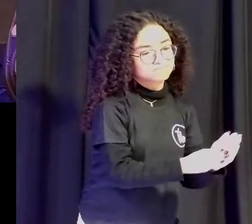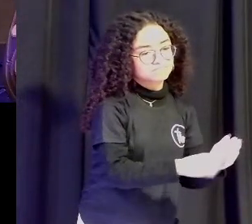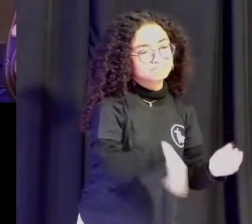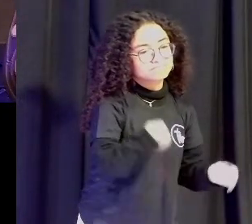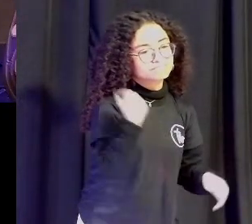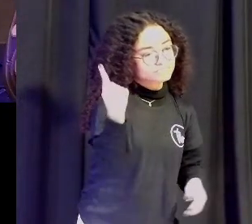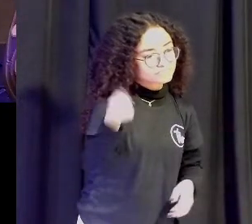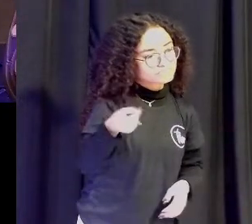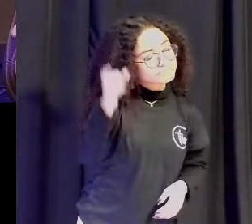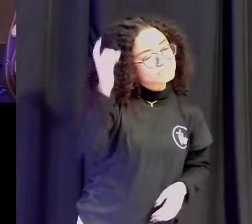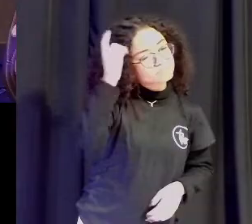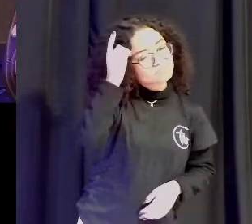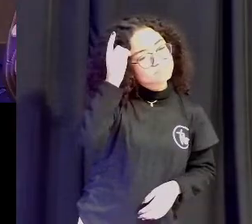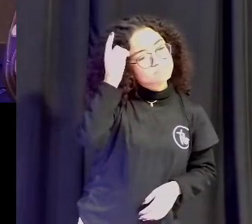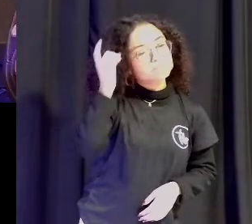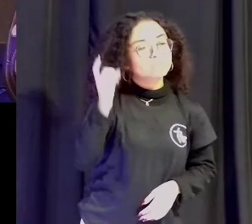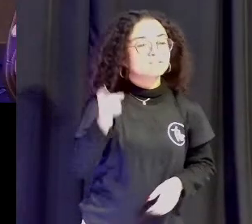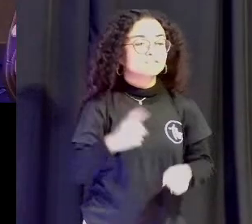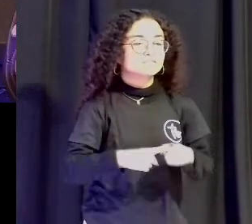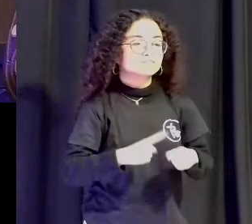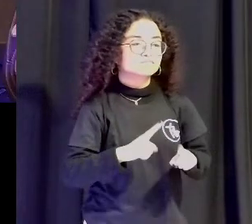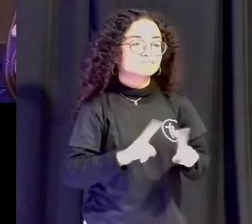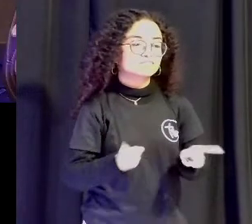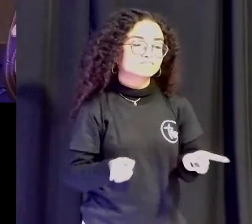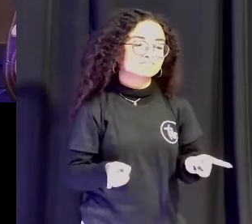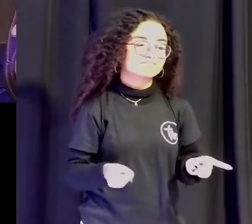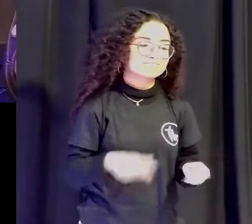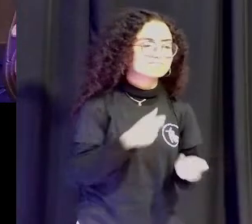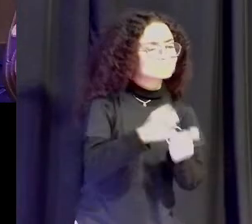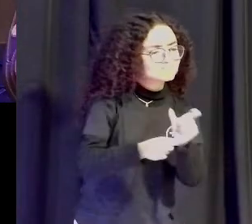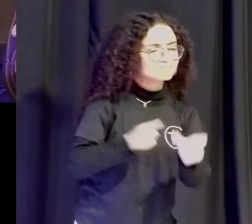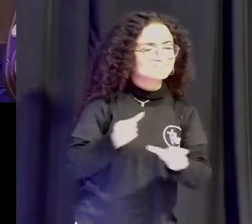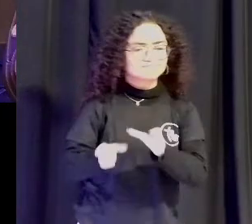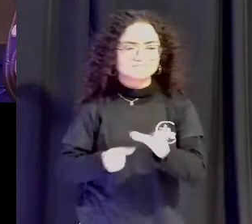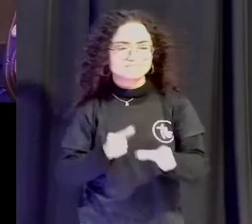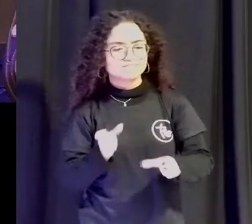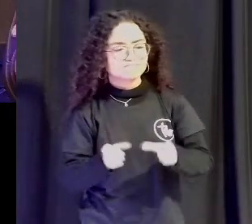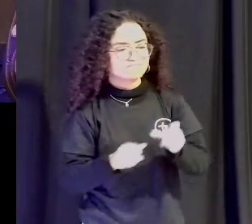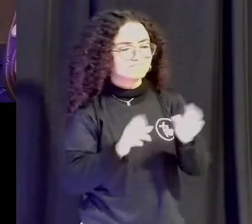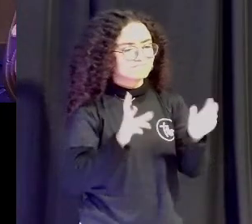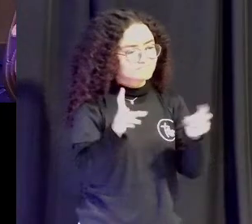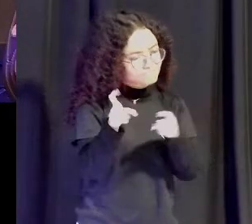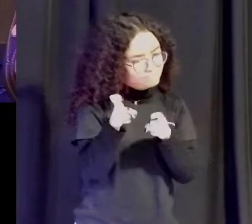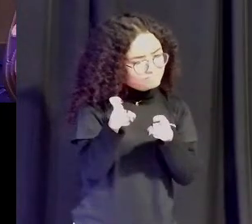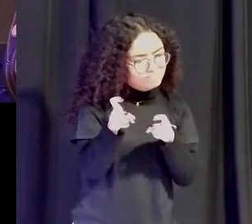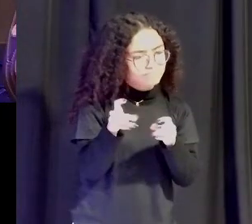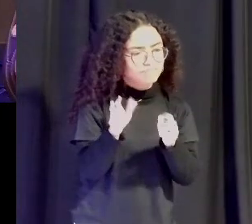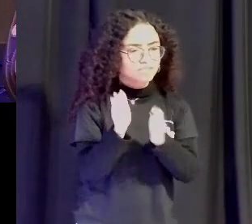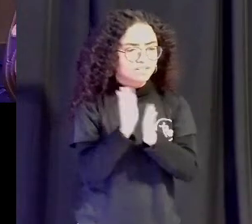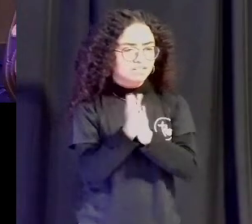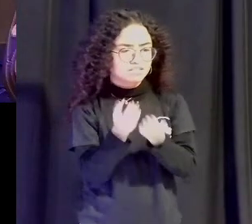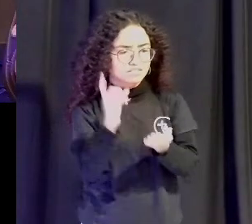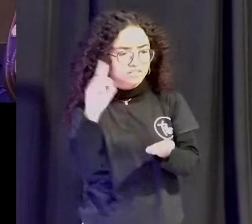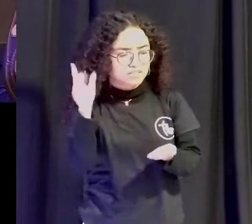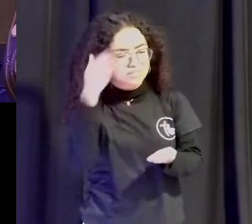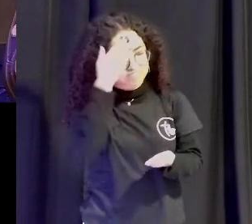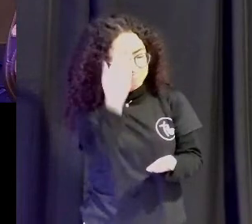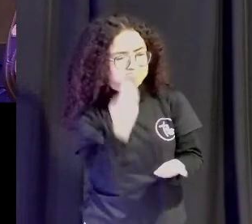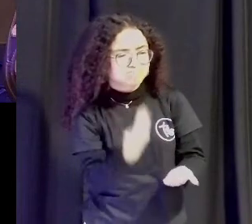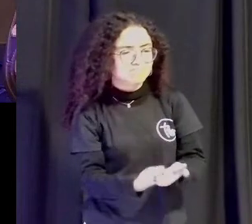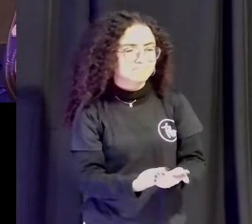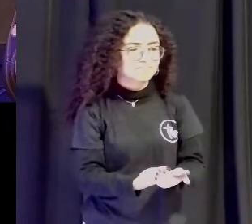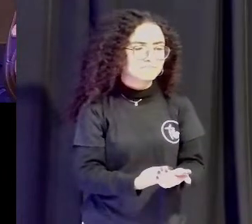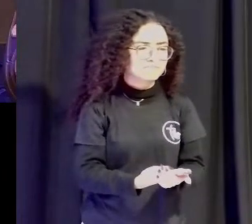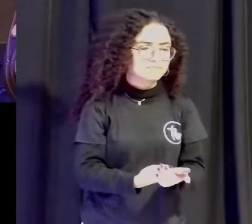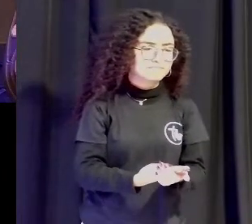tarde. Porém, muitos dos que ouviram a palavra creram, subindo o número destes homens a